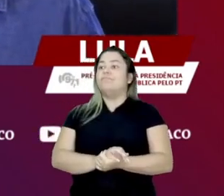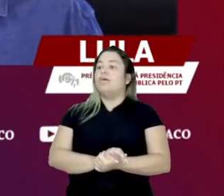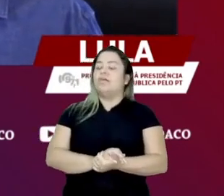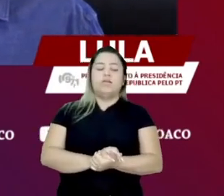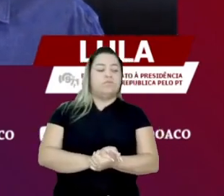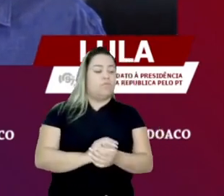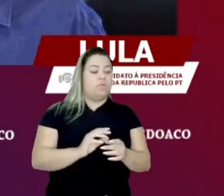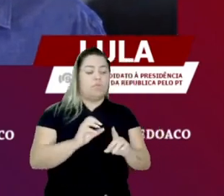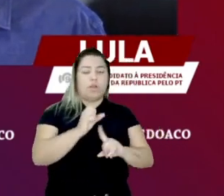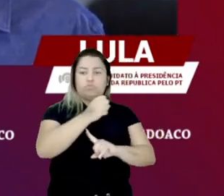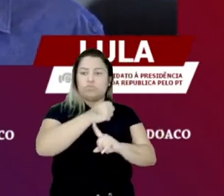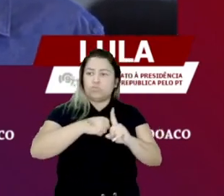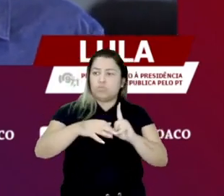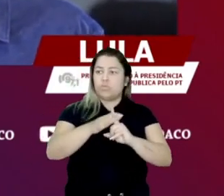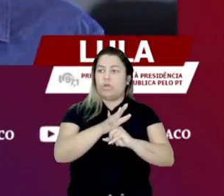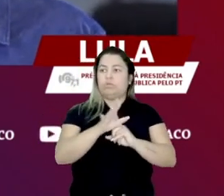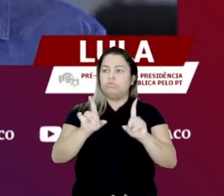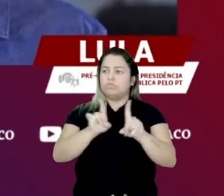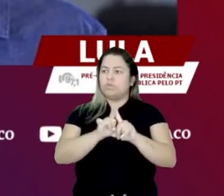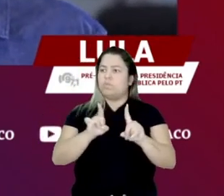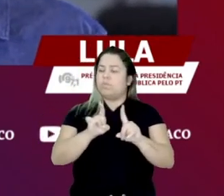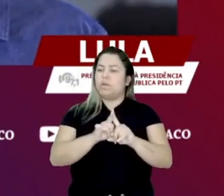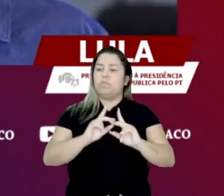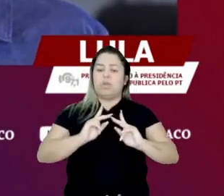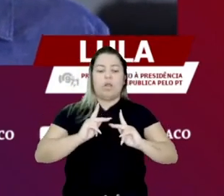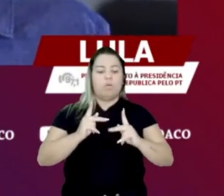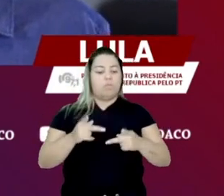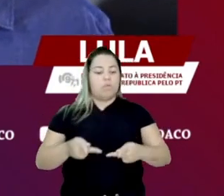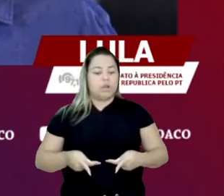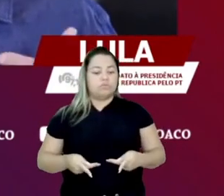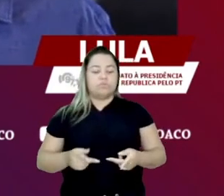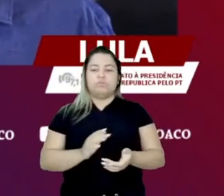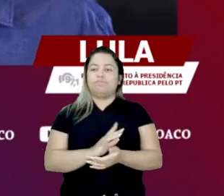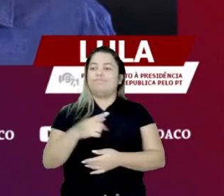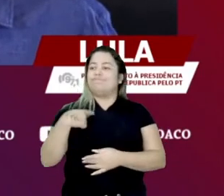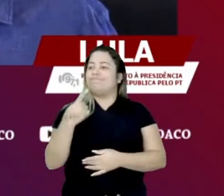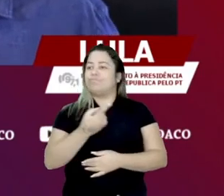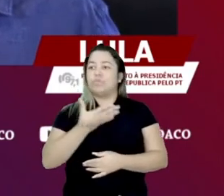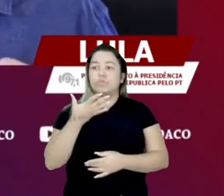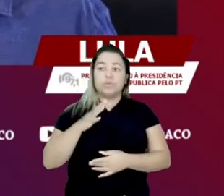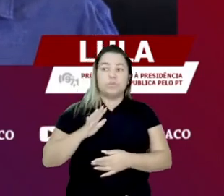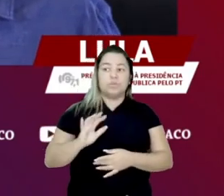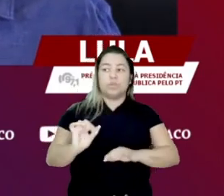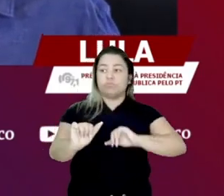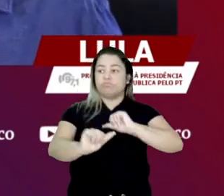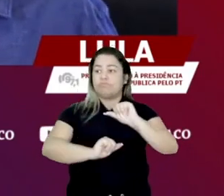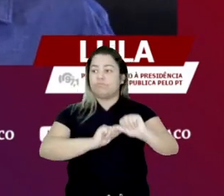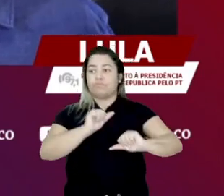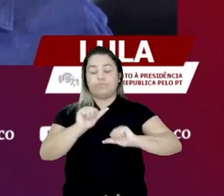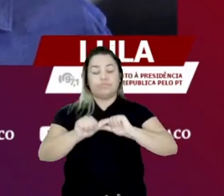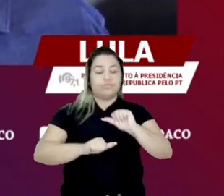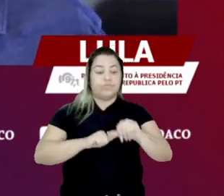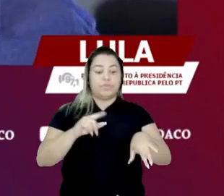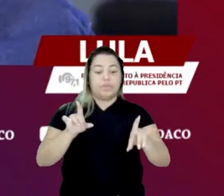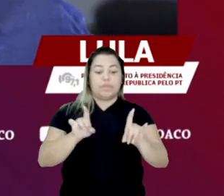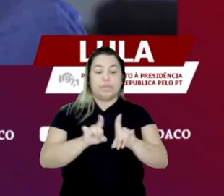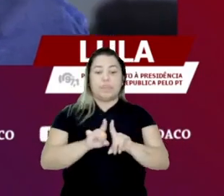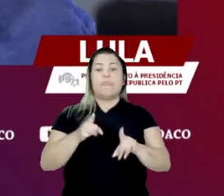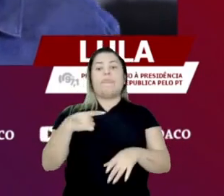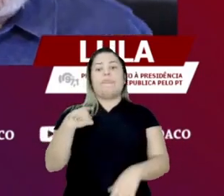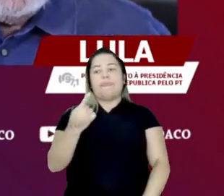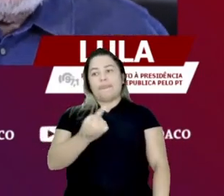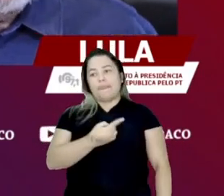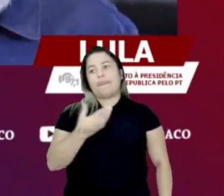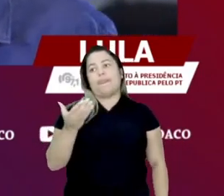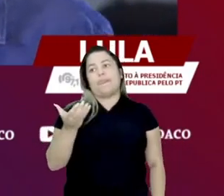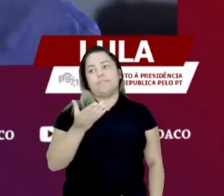queremos continuar sendo seres humanos com sentimentos, com afeto, com amor, com solidariedade. Eu não quero